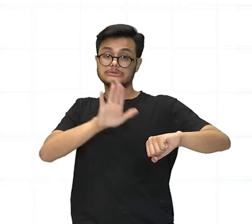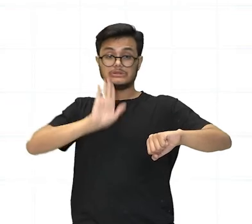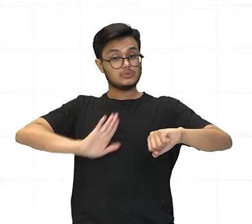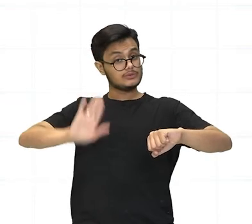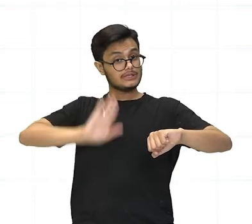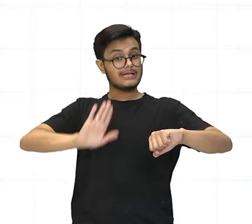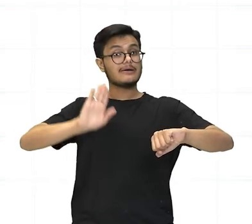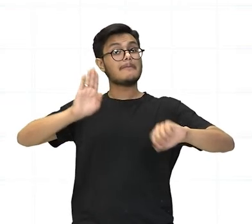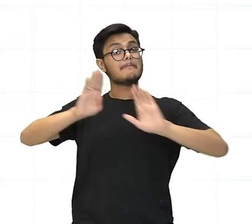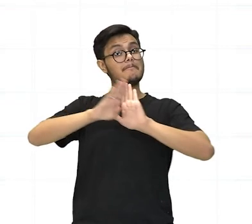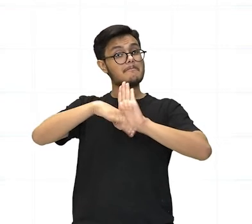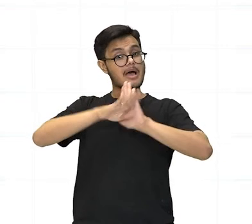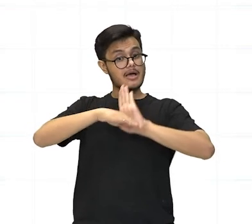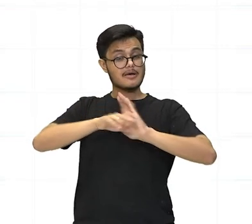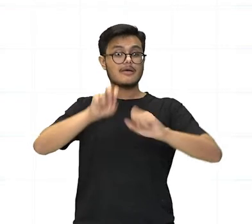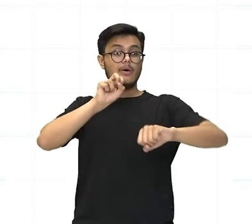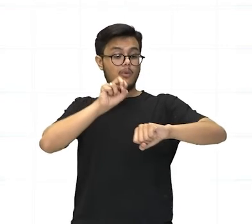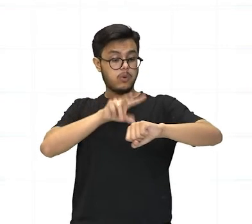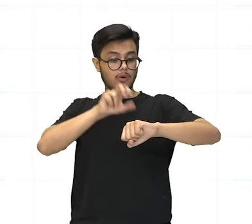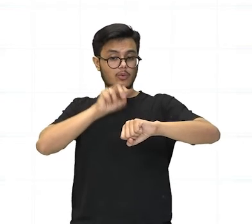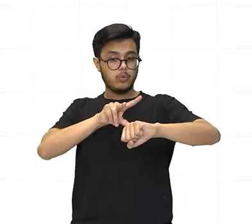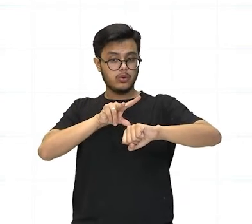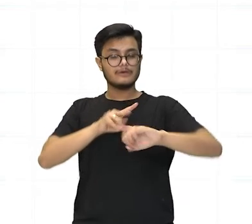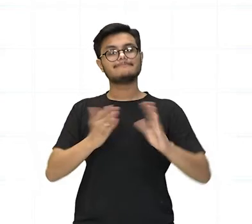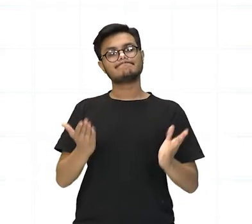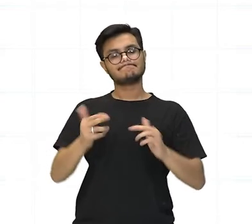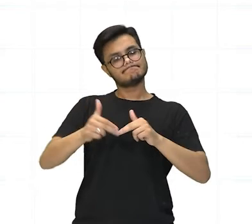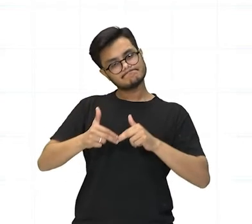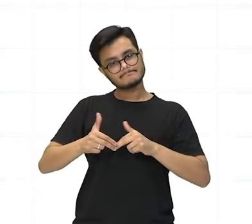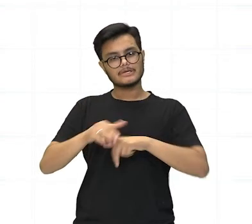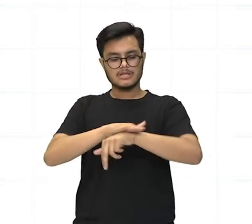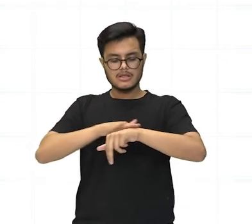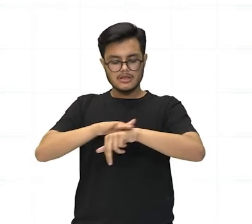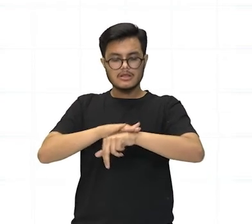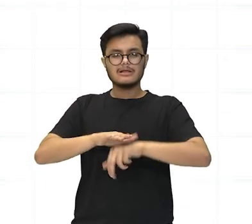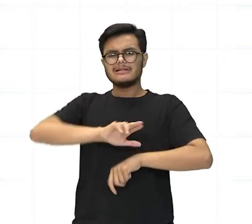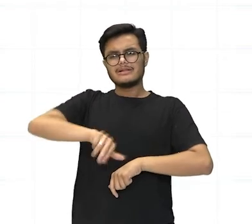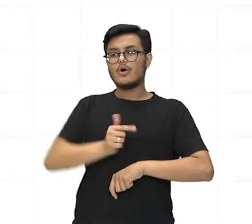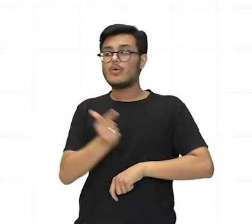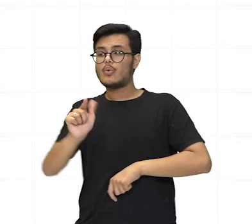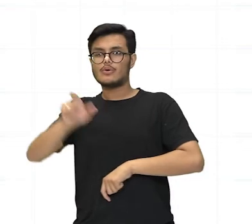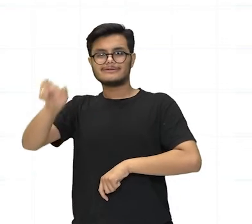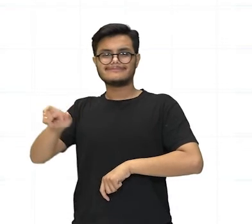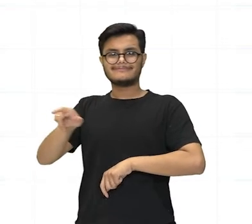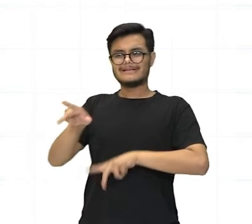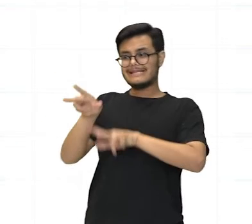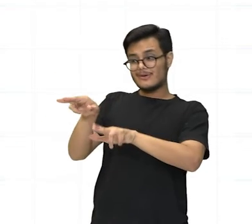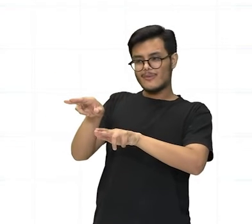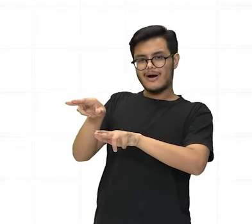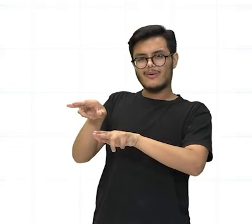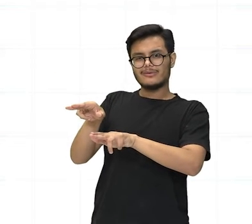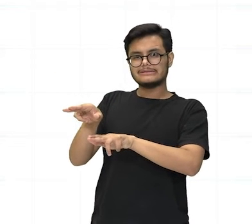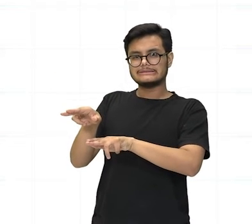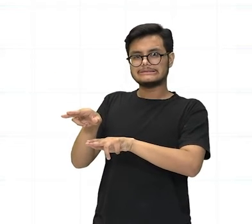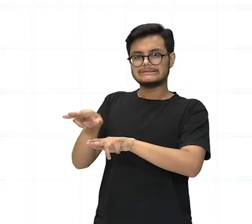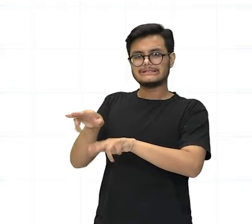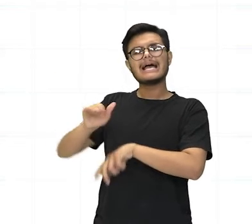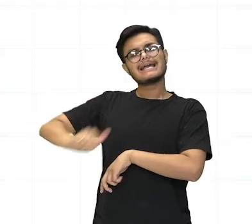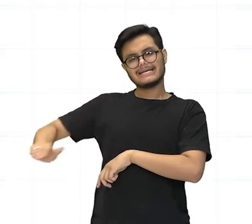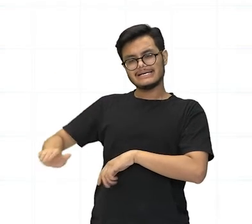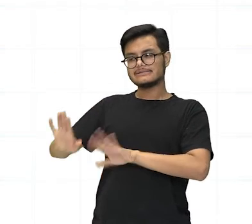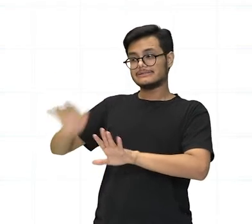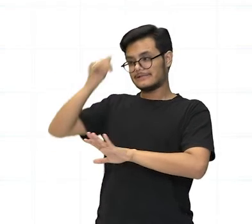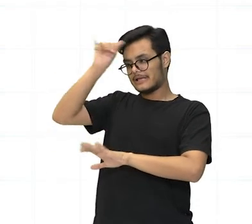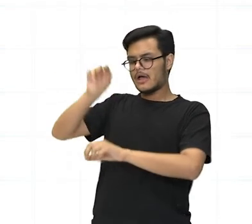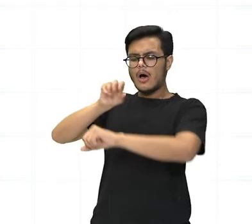vocês? Normalmente, quando a gente faz um corte na pele, não só na gente, mas em outra pessoa, principalmente quando é criança, a